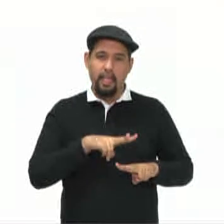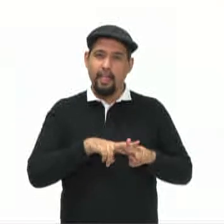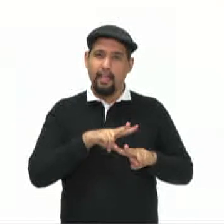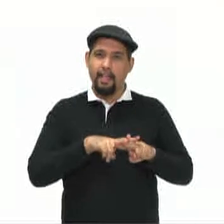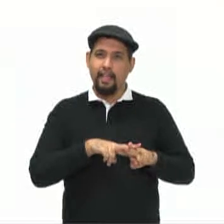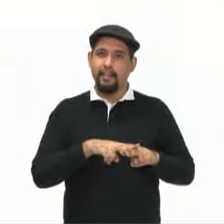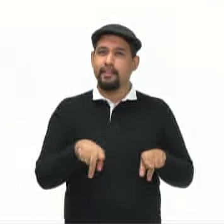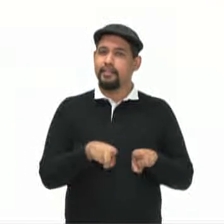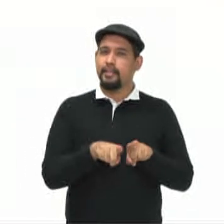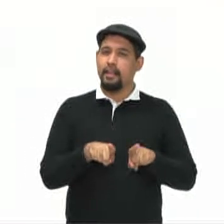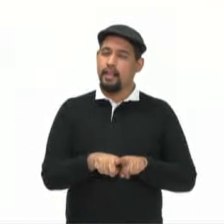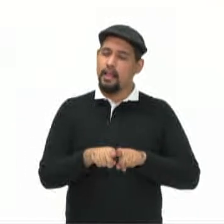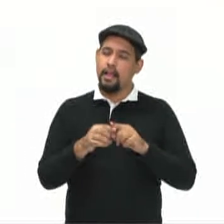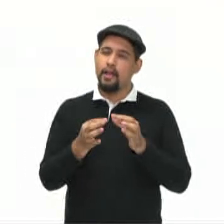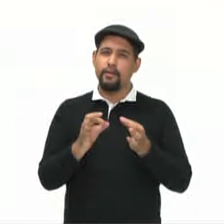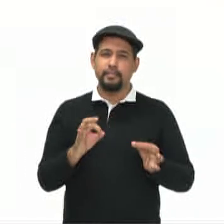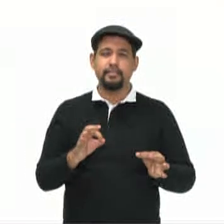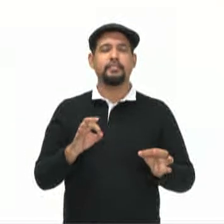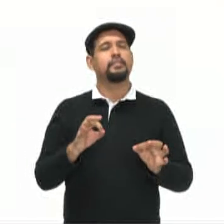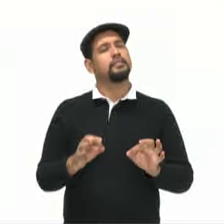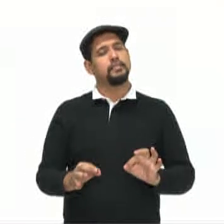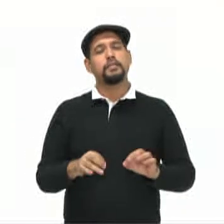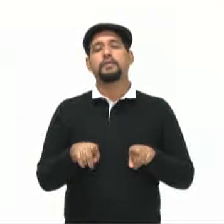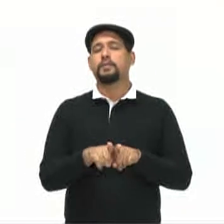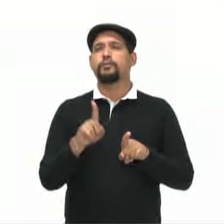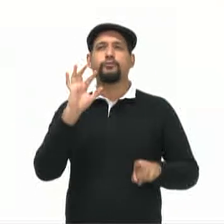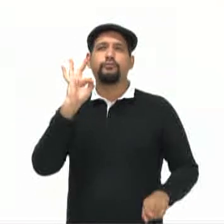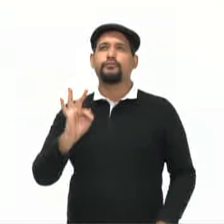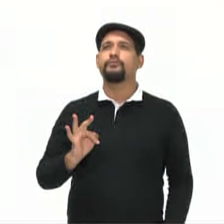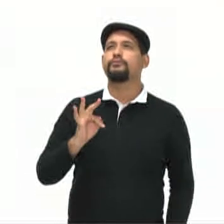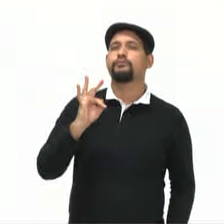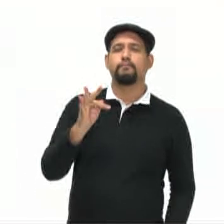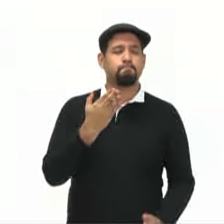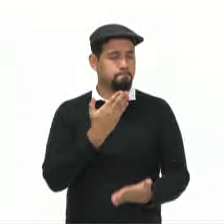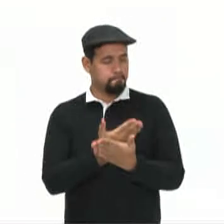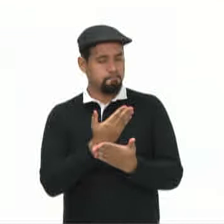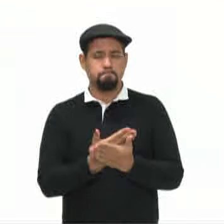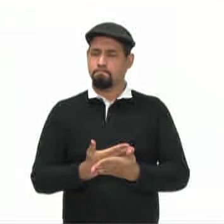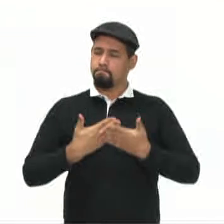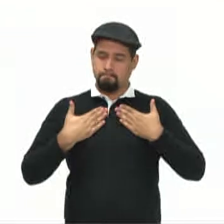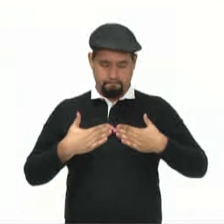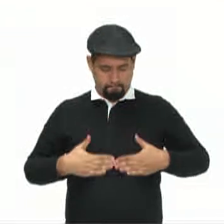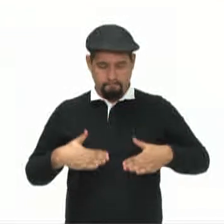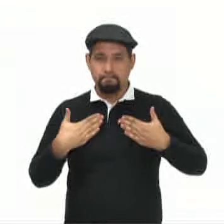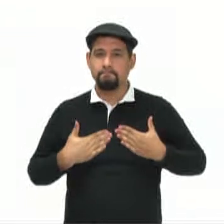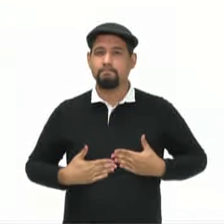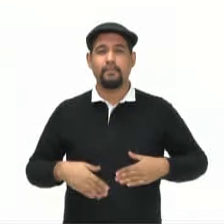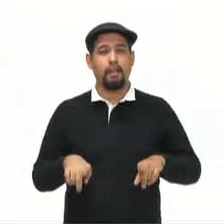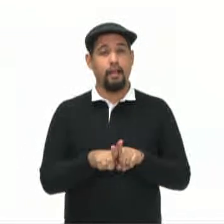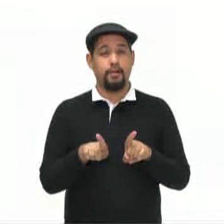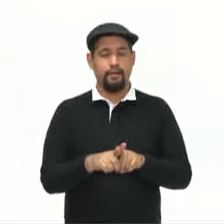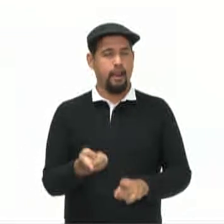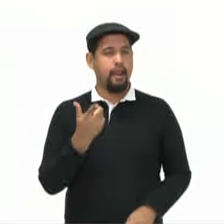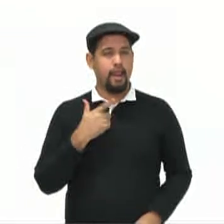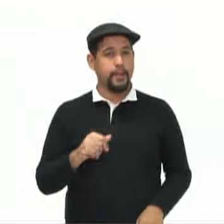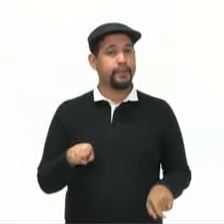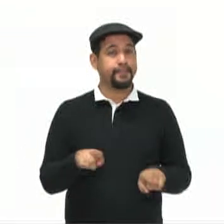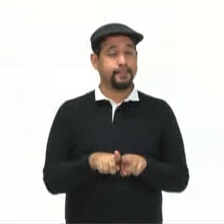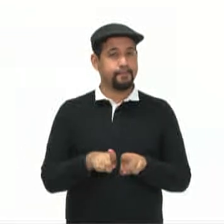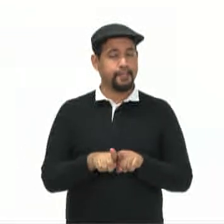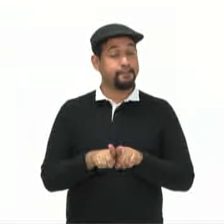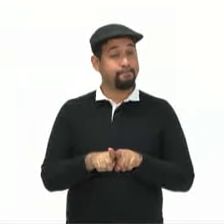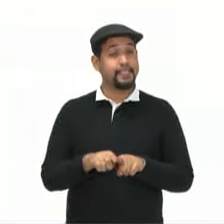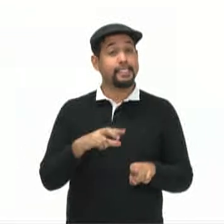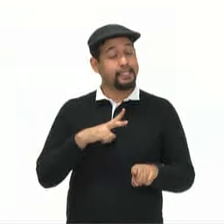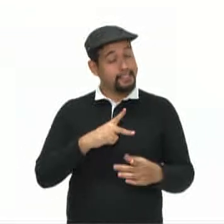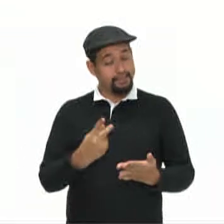seus longos ósseos, me permita um dia estudar com toda a calma nossa língua e me